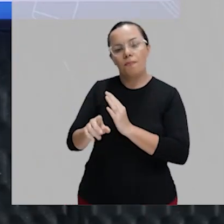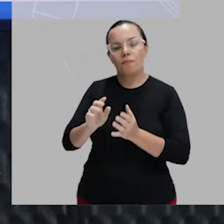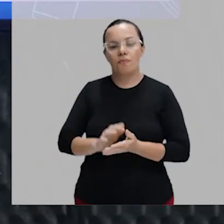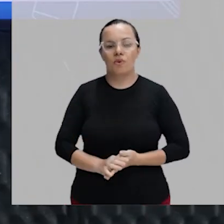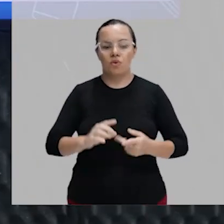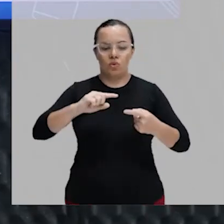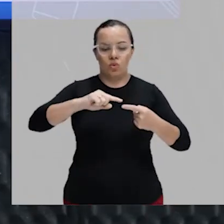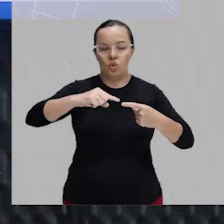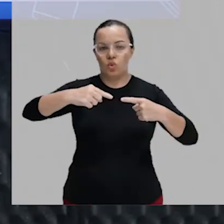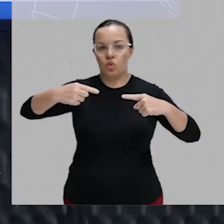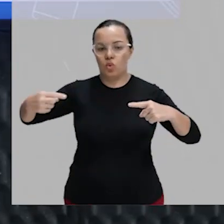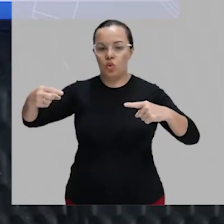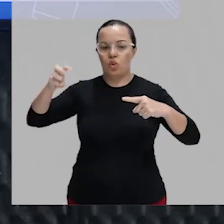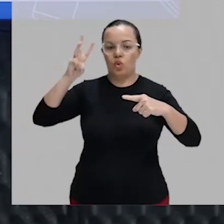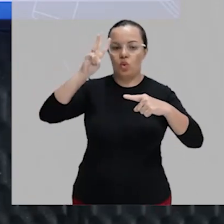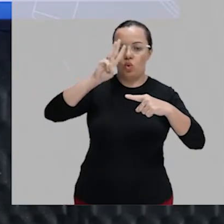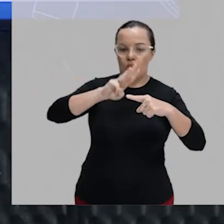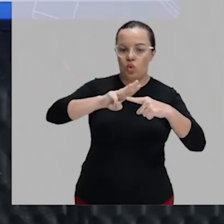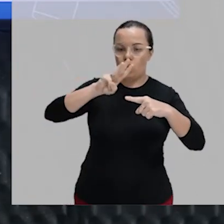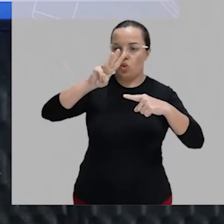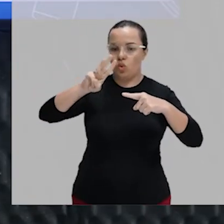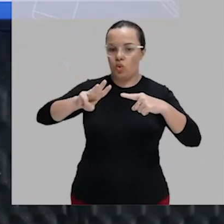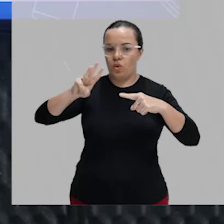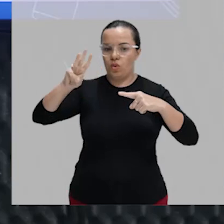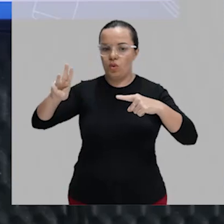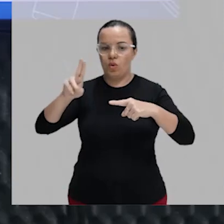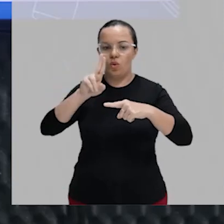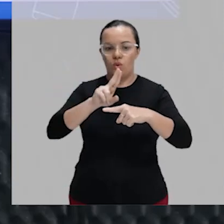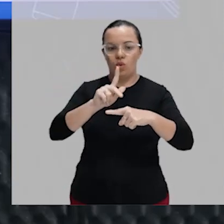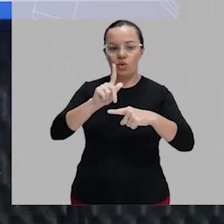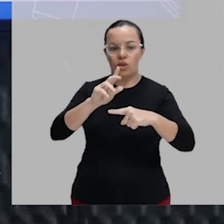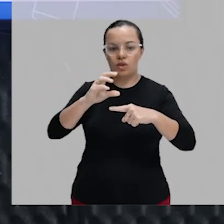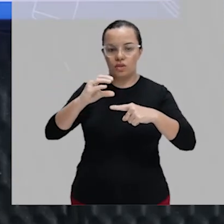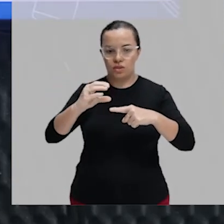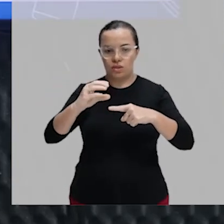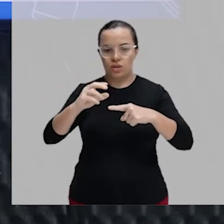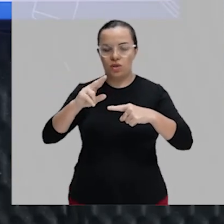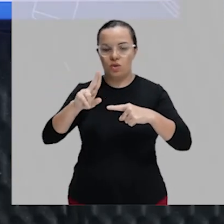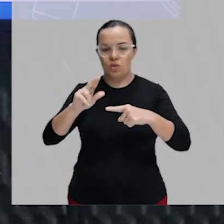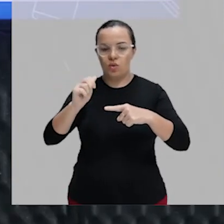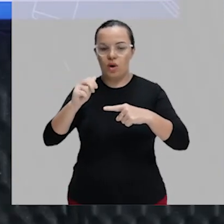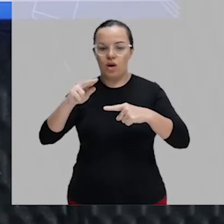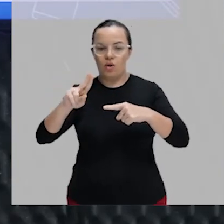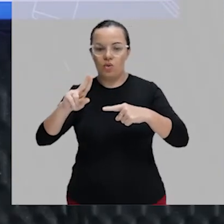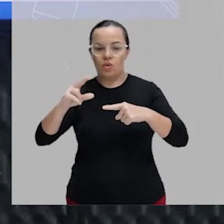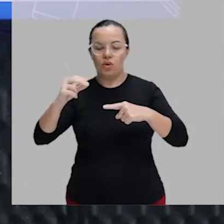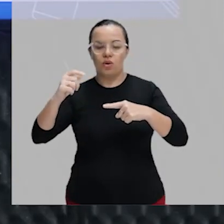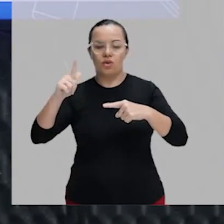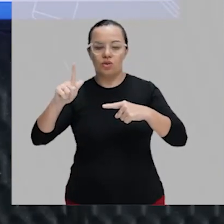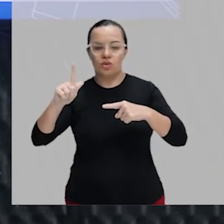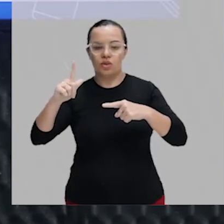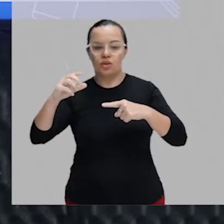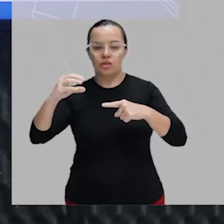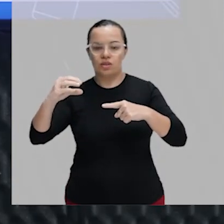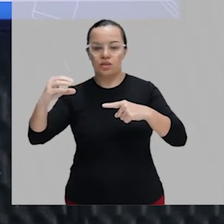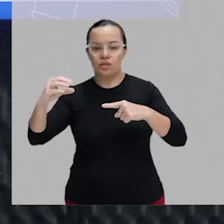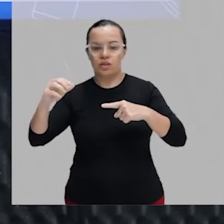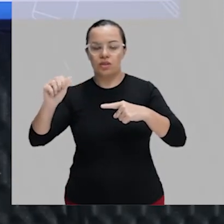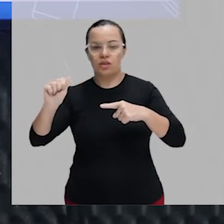códons UGC, UAU, GCC e